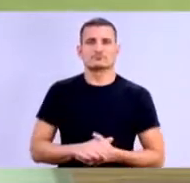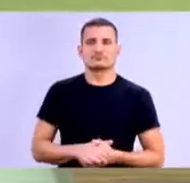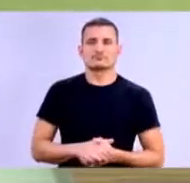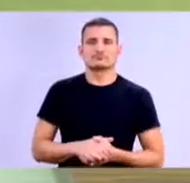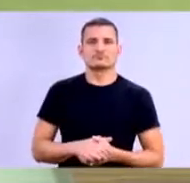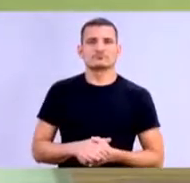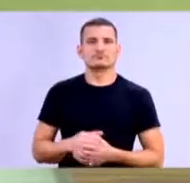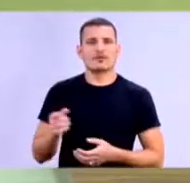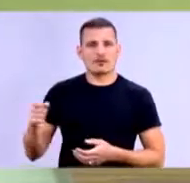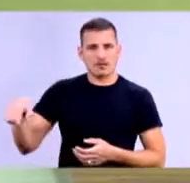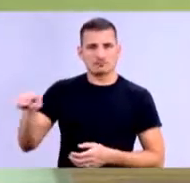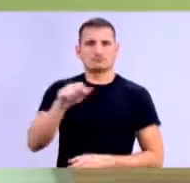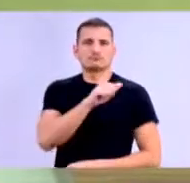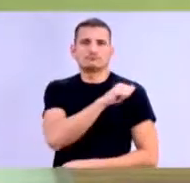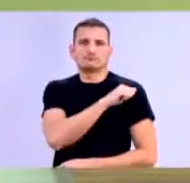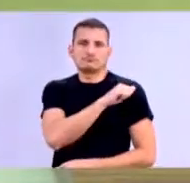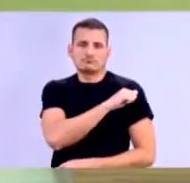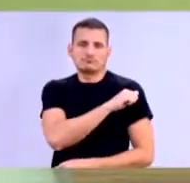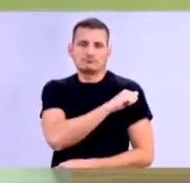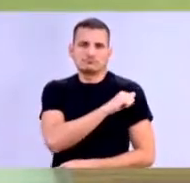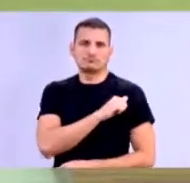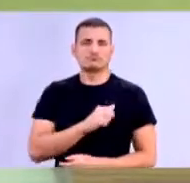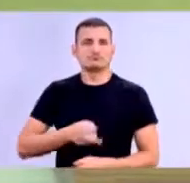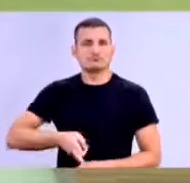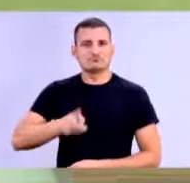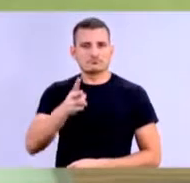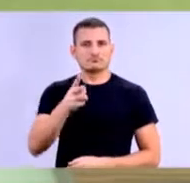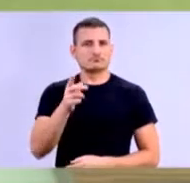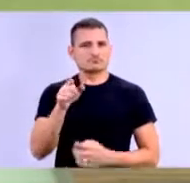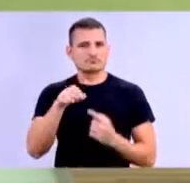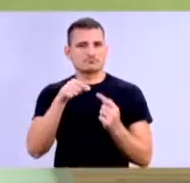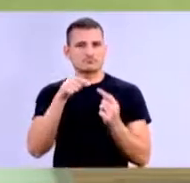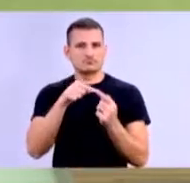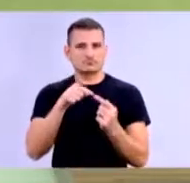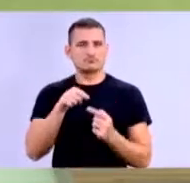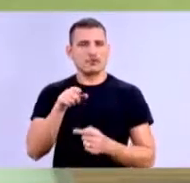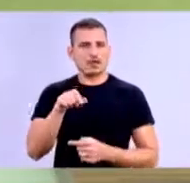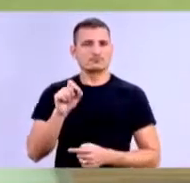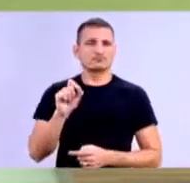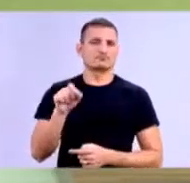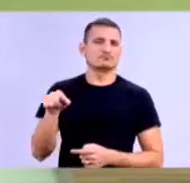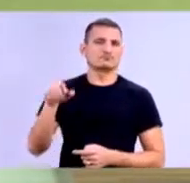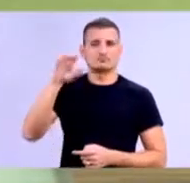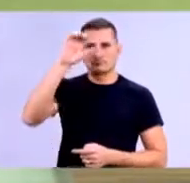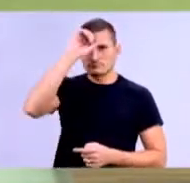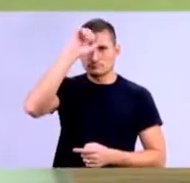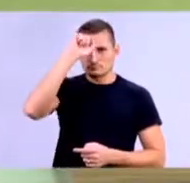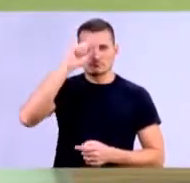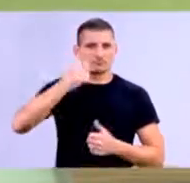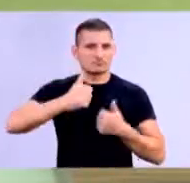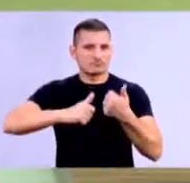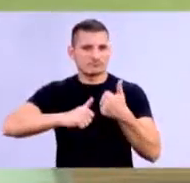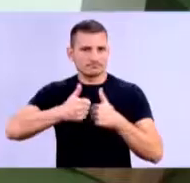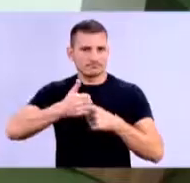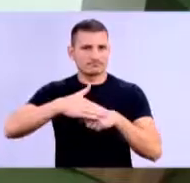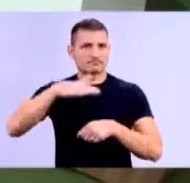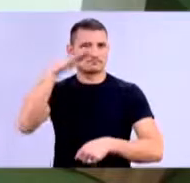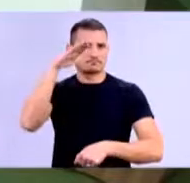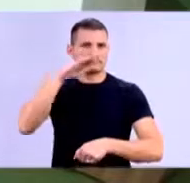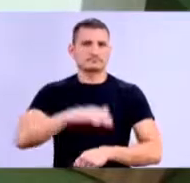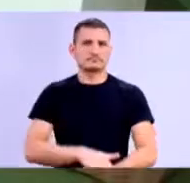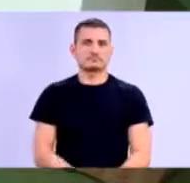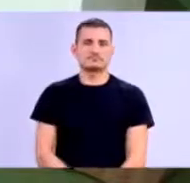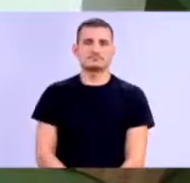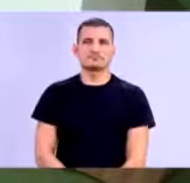a esse estudante, que sempre o objetivo é fazer com que ele aprenda com melhor Isso qualidade. mesmo. Você